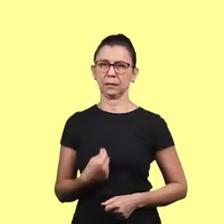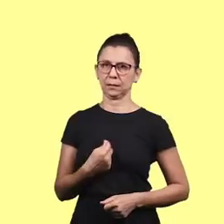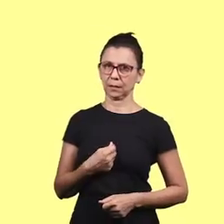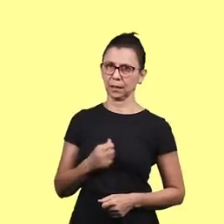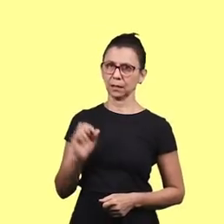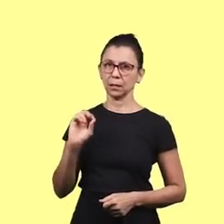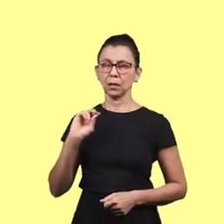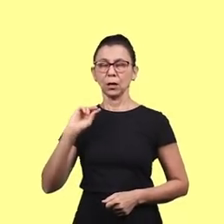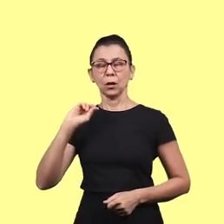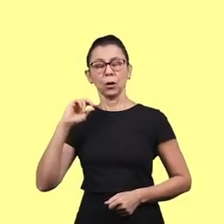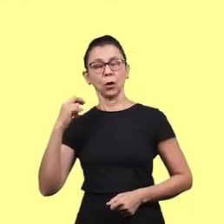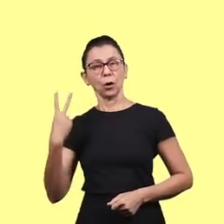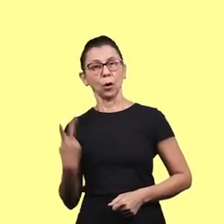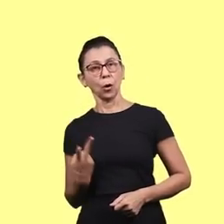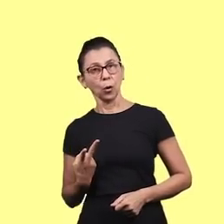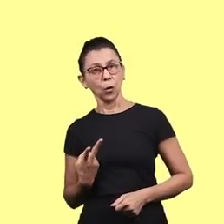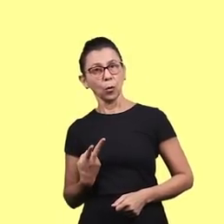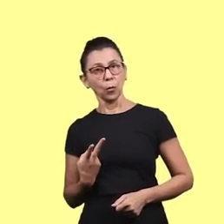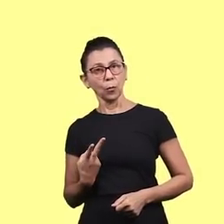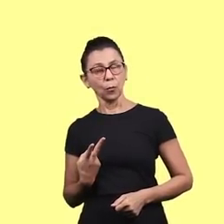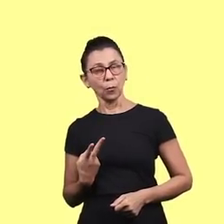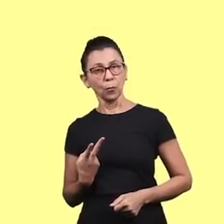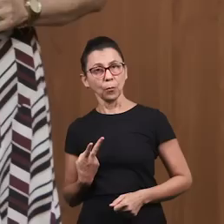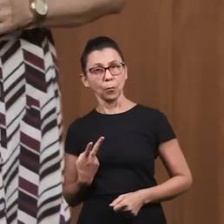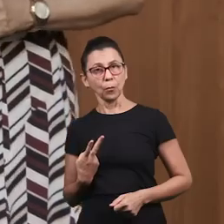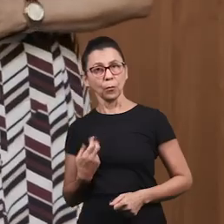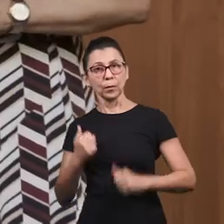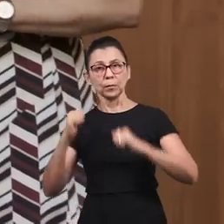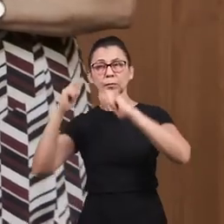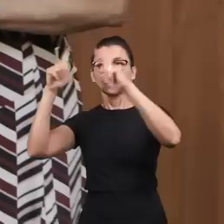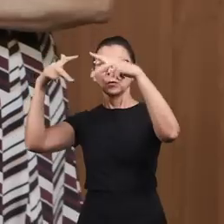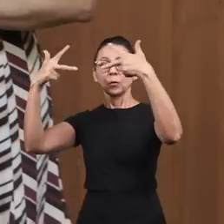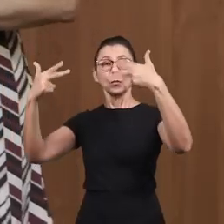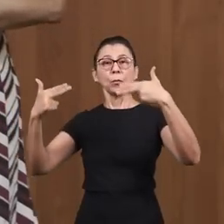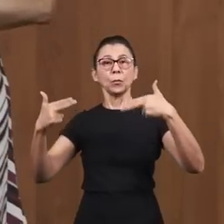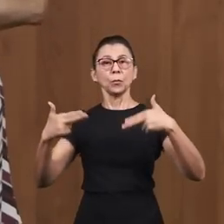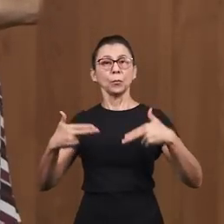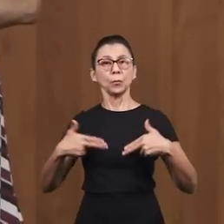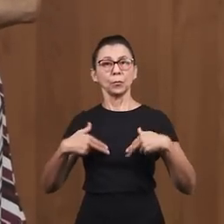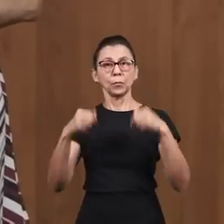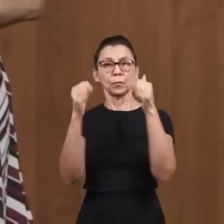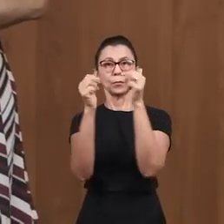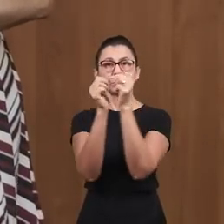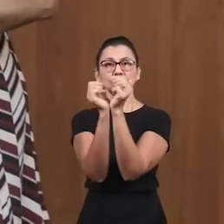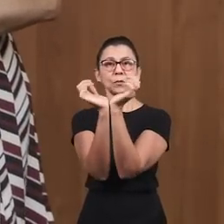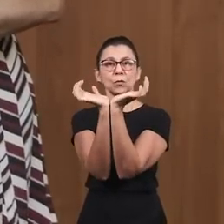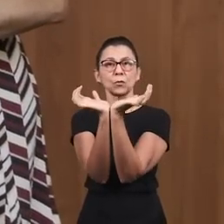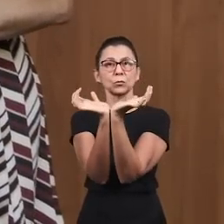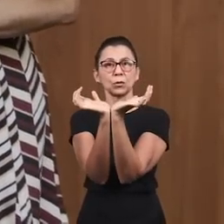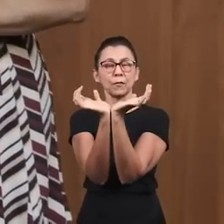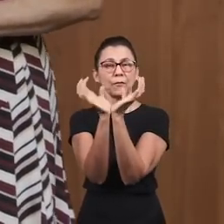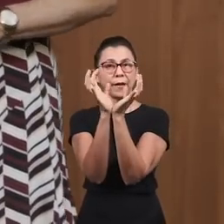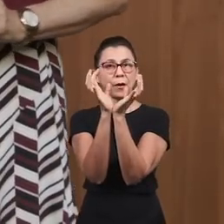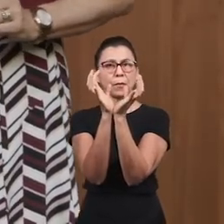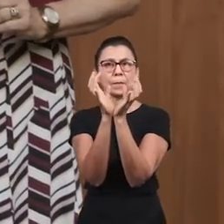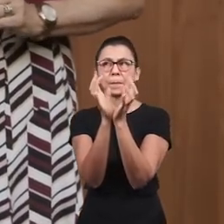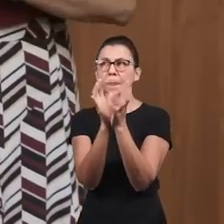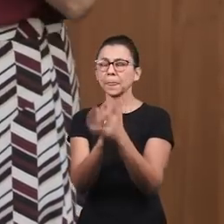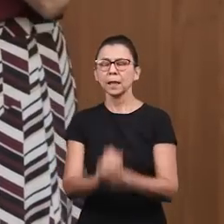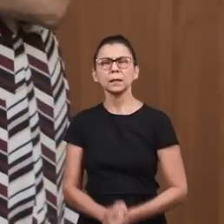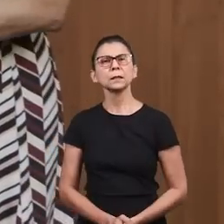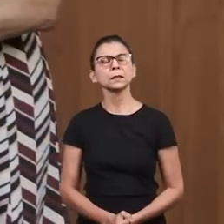para quê? Para ganhar um prêmio. E toda corrida tem, ó, um ponto de